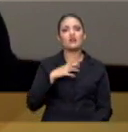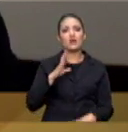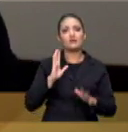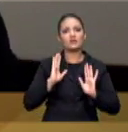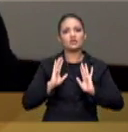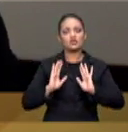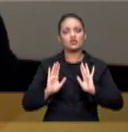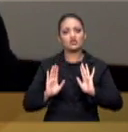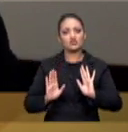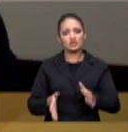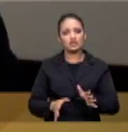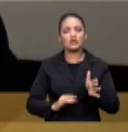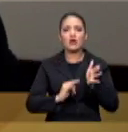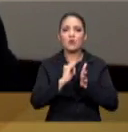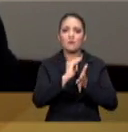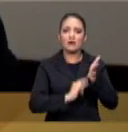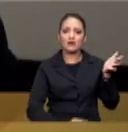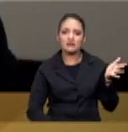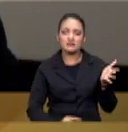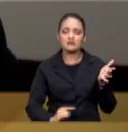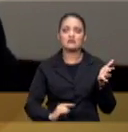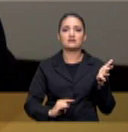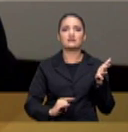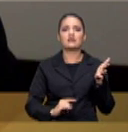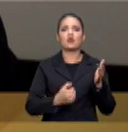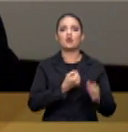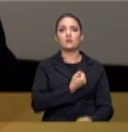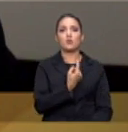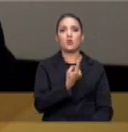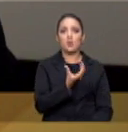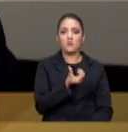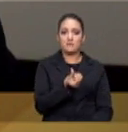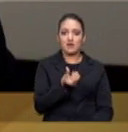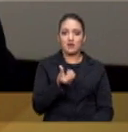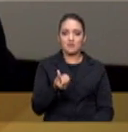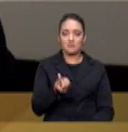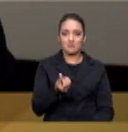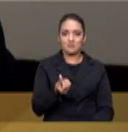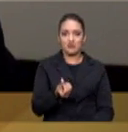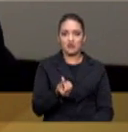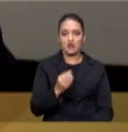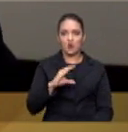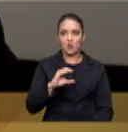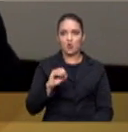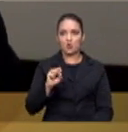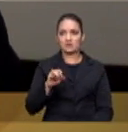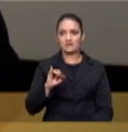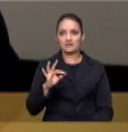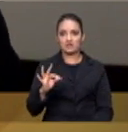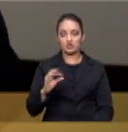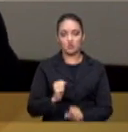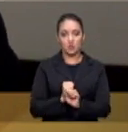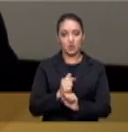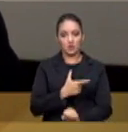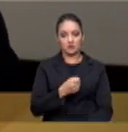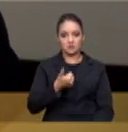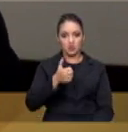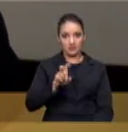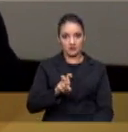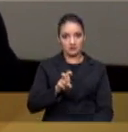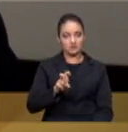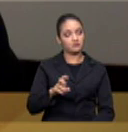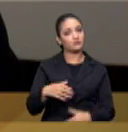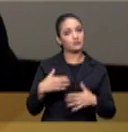proferido na solução de consulta número 166 da COSIT em 2015, a União